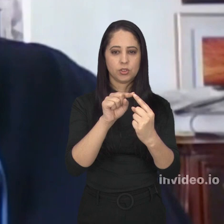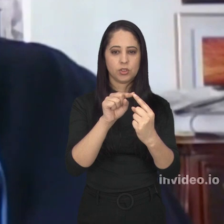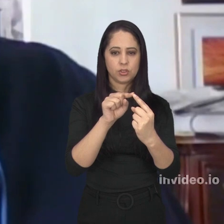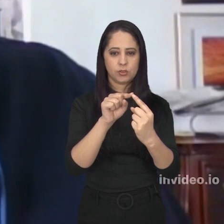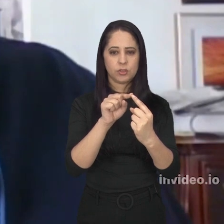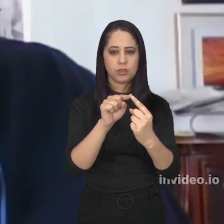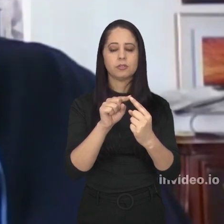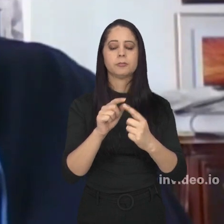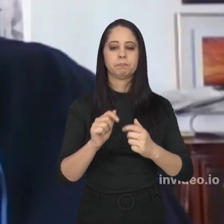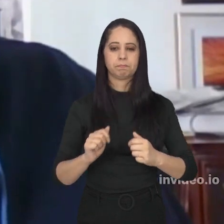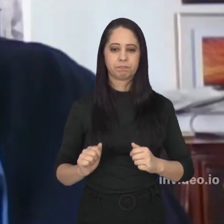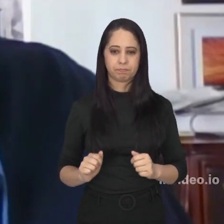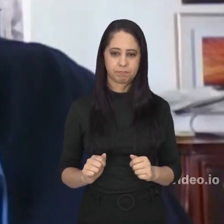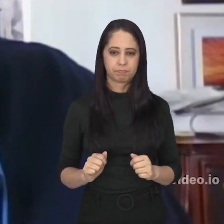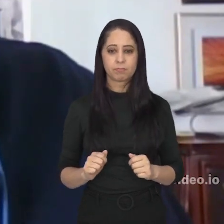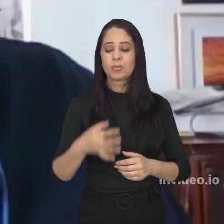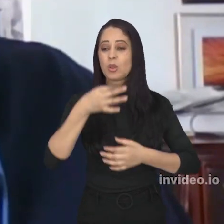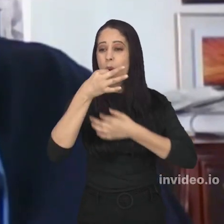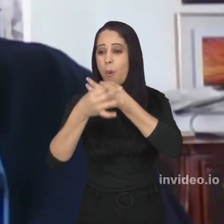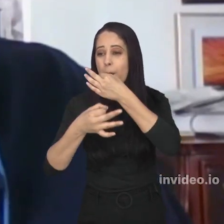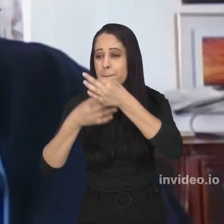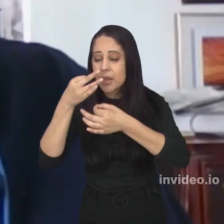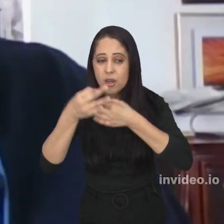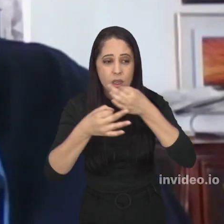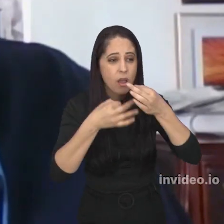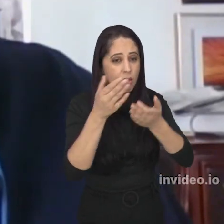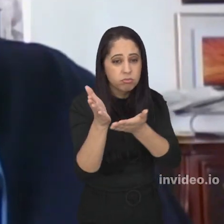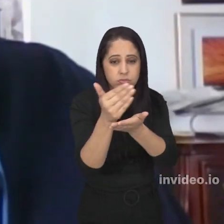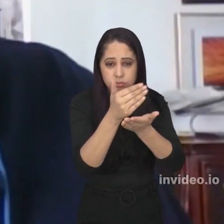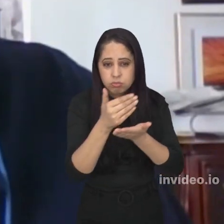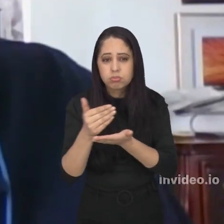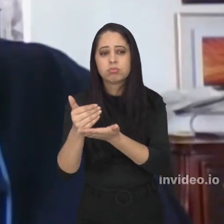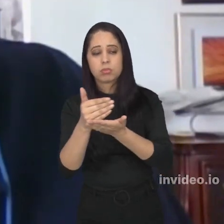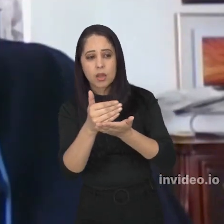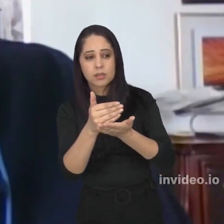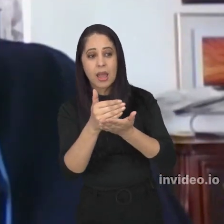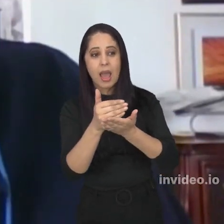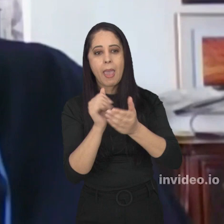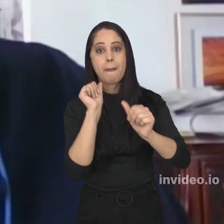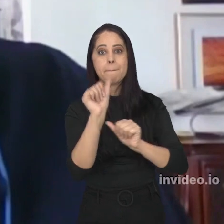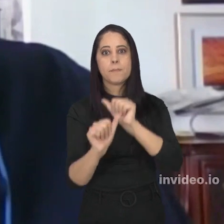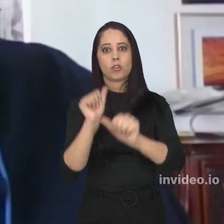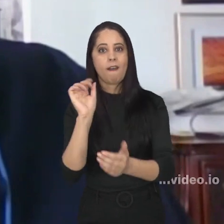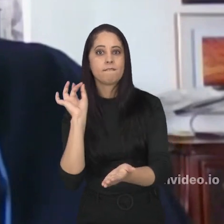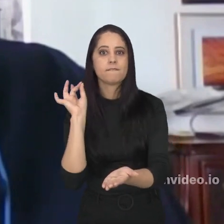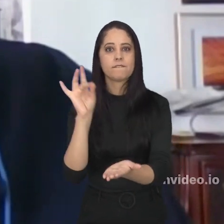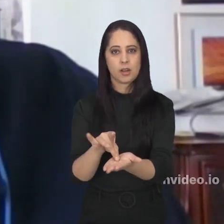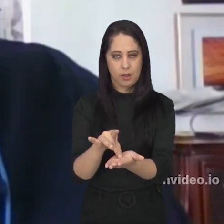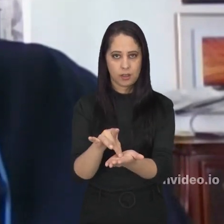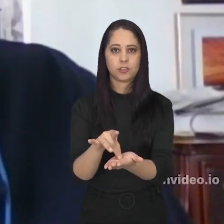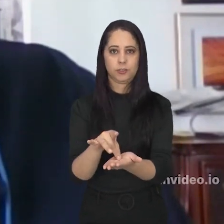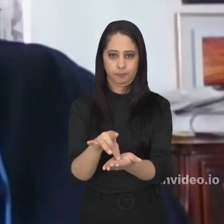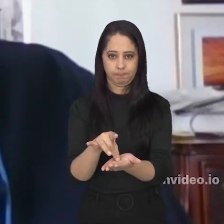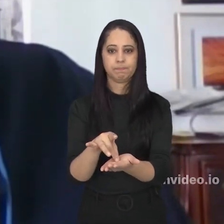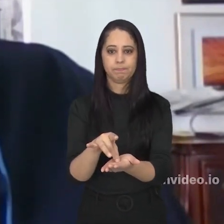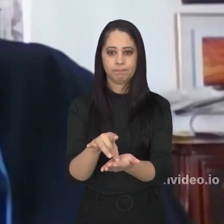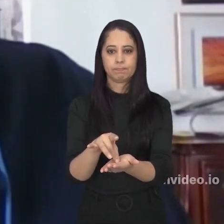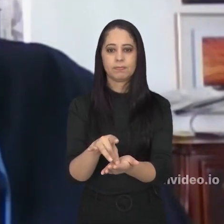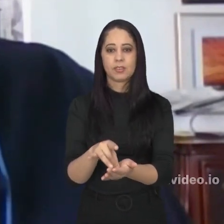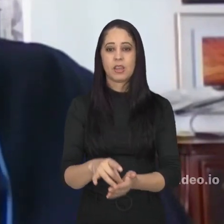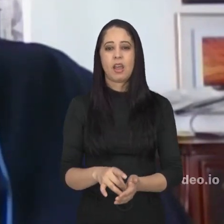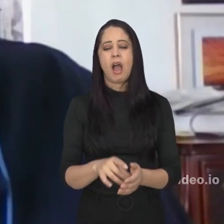reconhecimento e, acima de tudo, nos traz grandes responsabilidades. De agora em diante, o